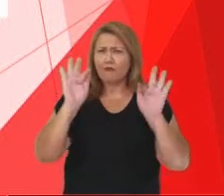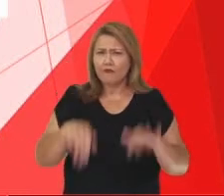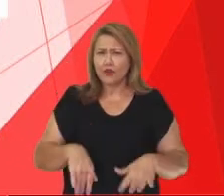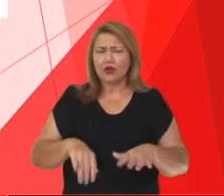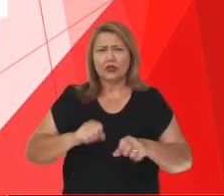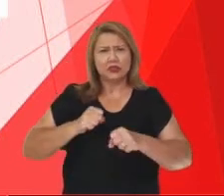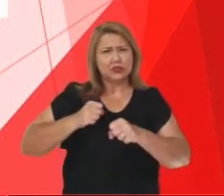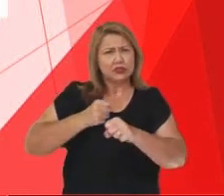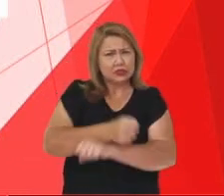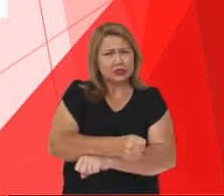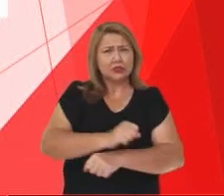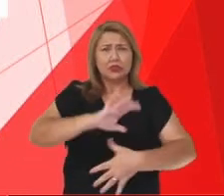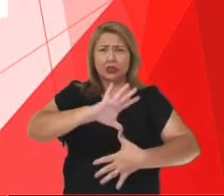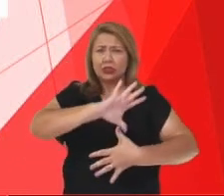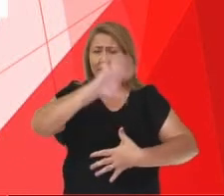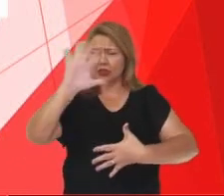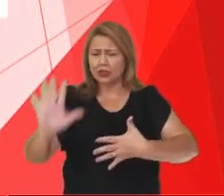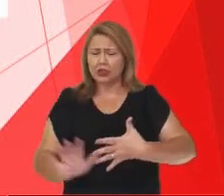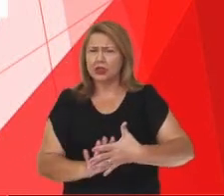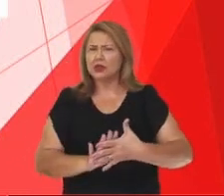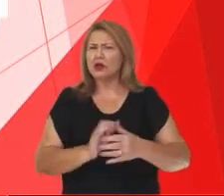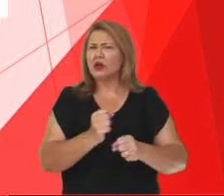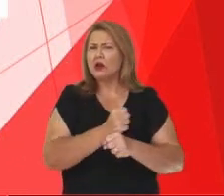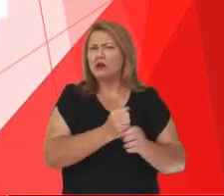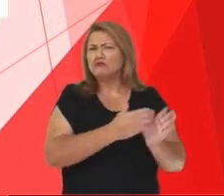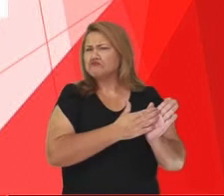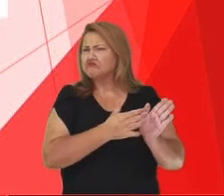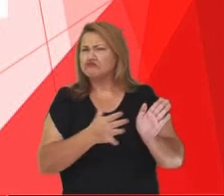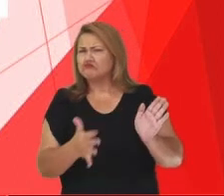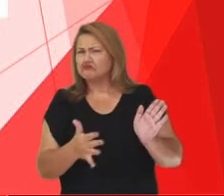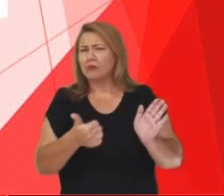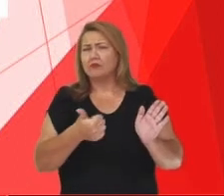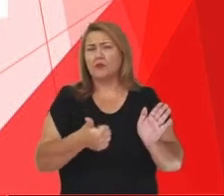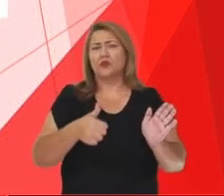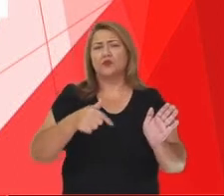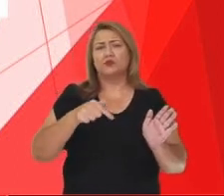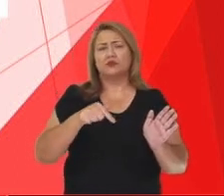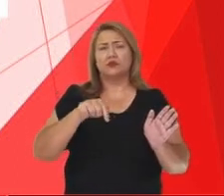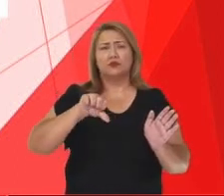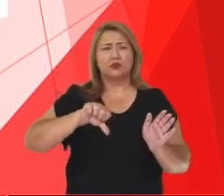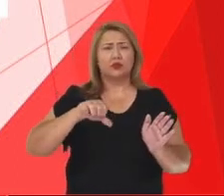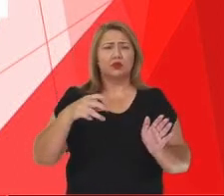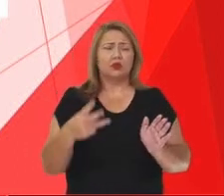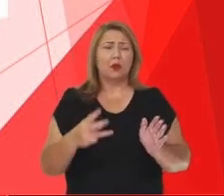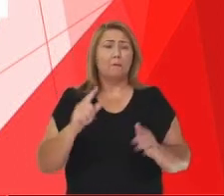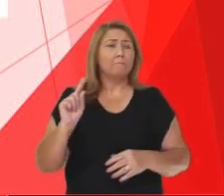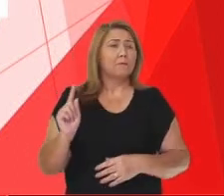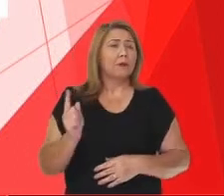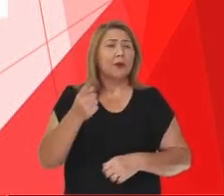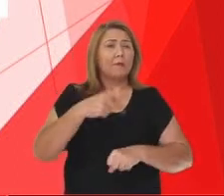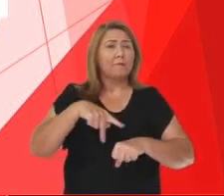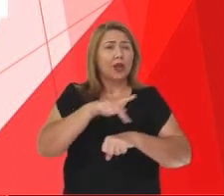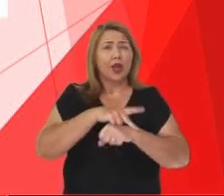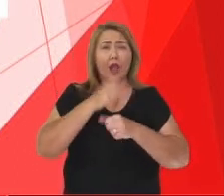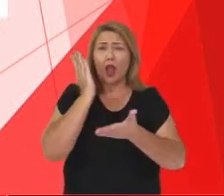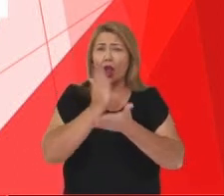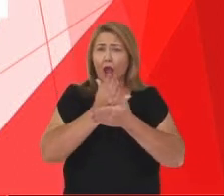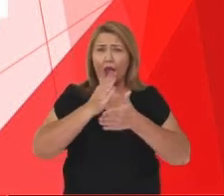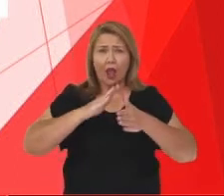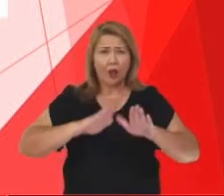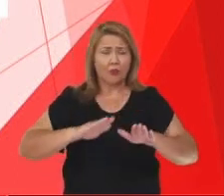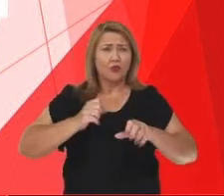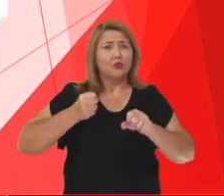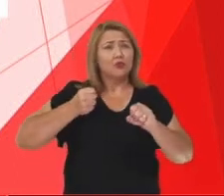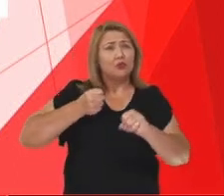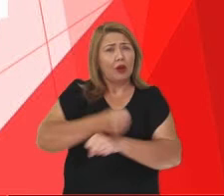escravidão no continente americano, vai acontecer por volta de 1793. O primeiro país a pôr fim ao